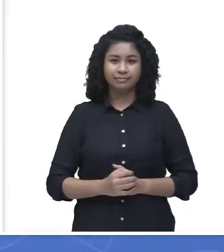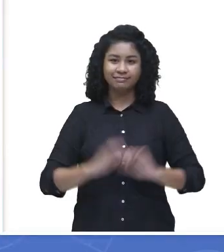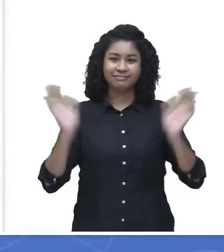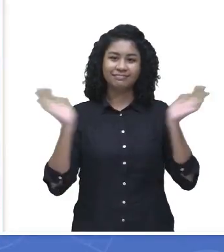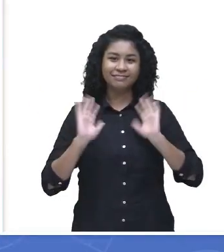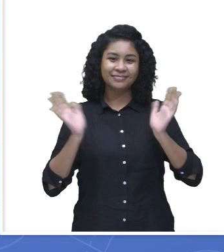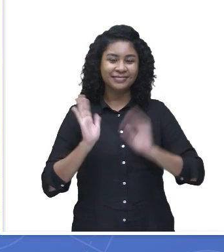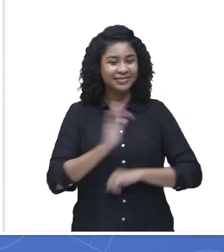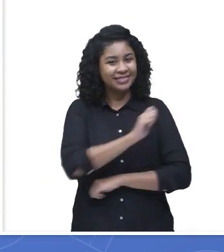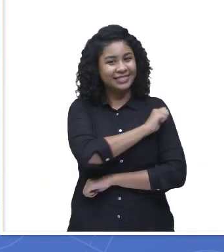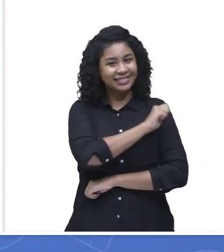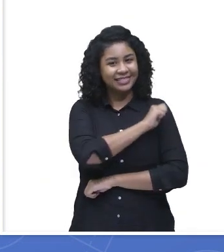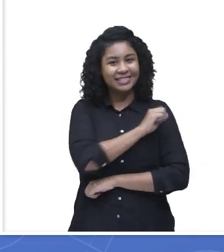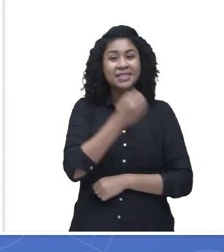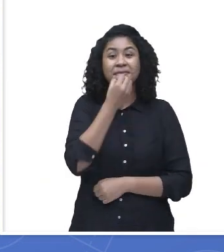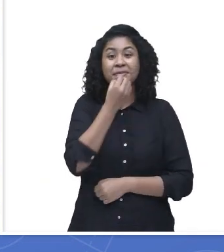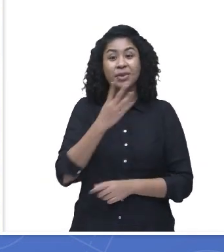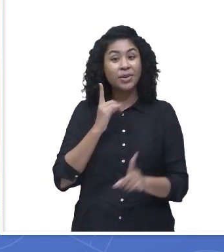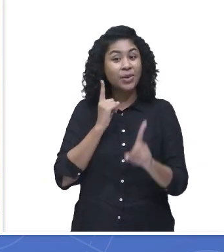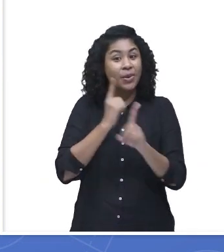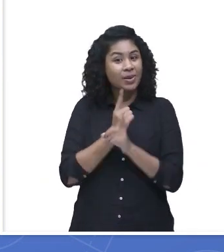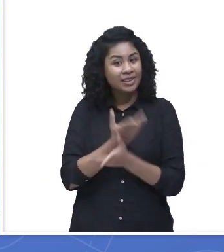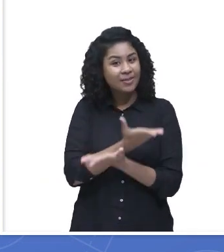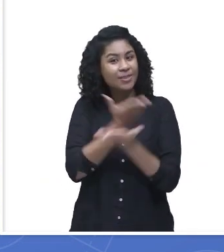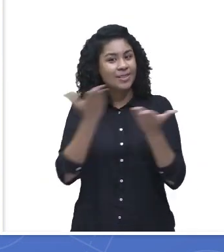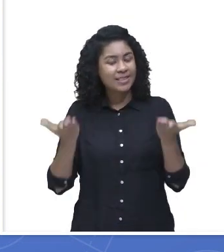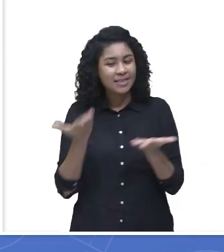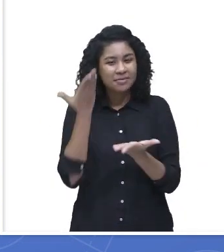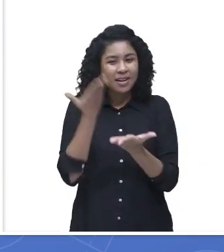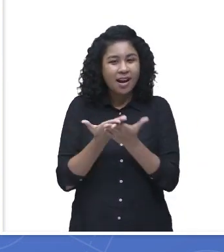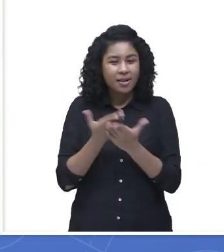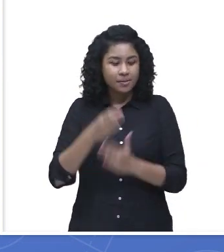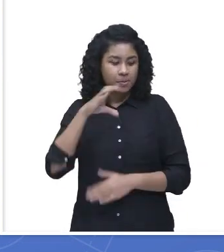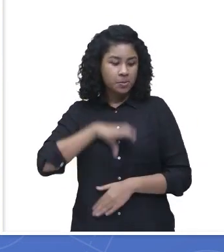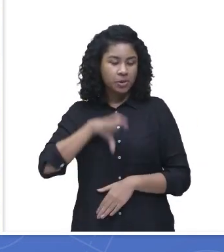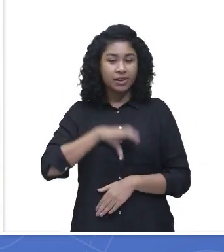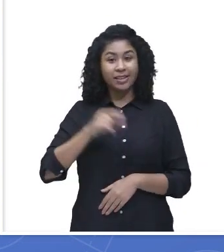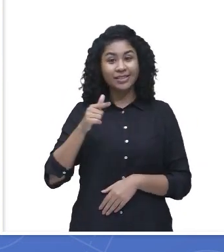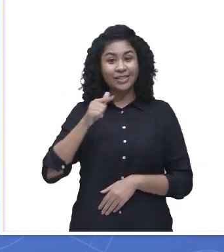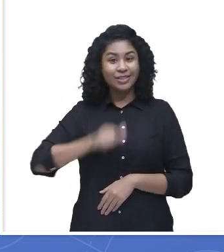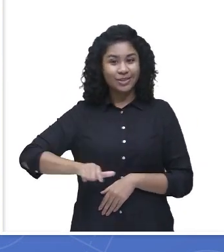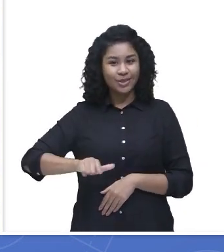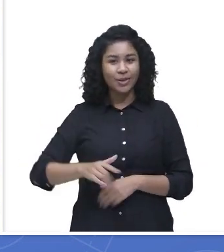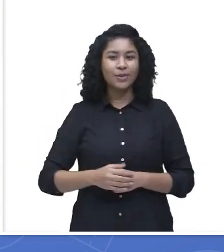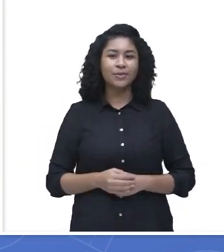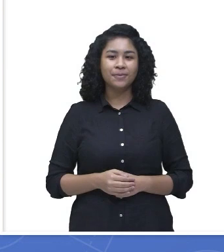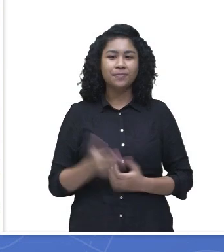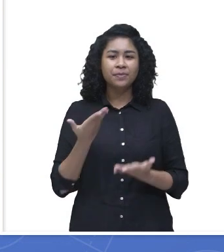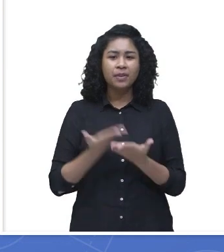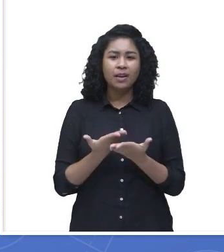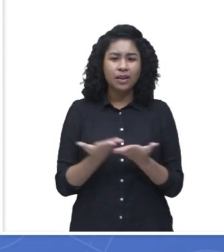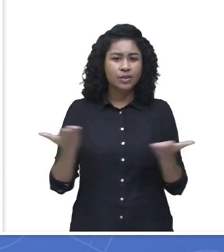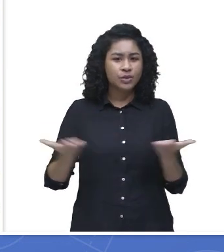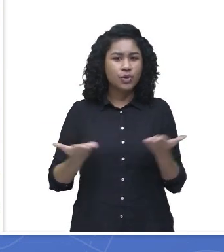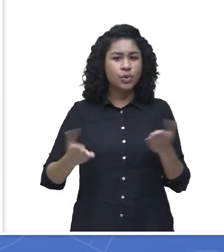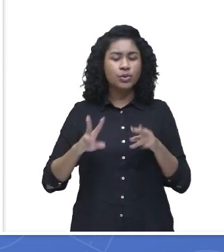Olá, alunos! Que bom encontrar vocês para mais uma aula de língua portuguesa. E na aula de hoje, falando